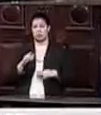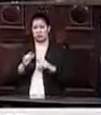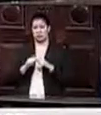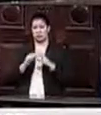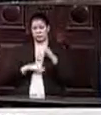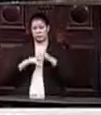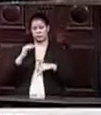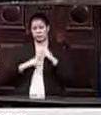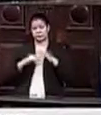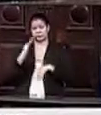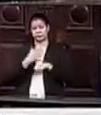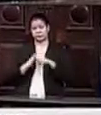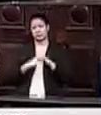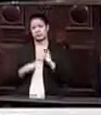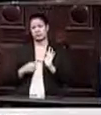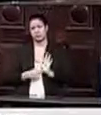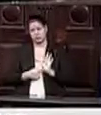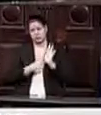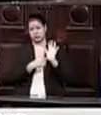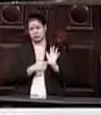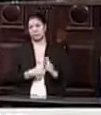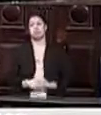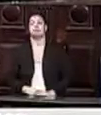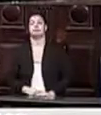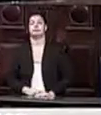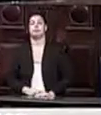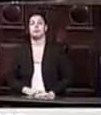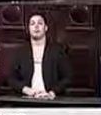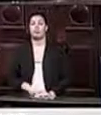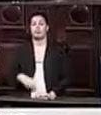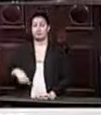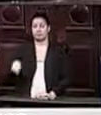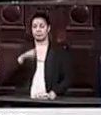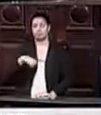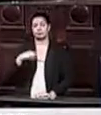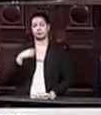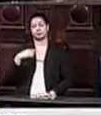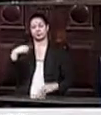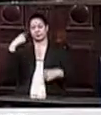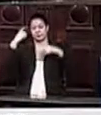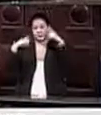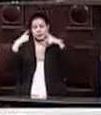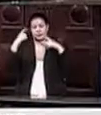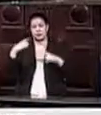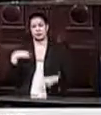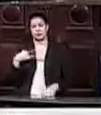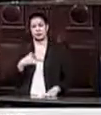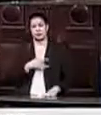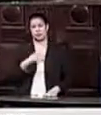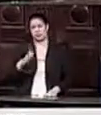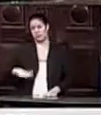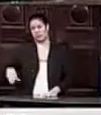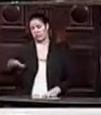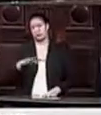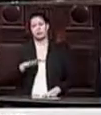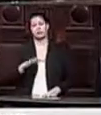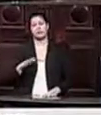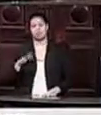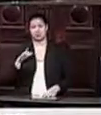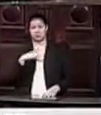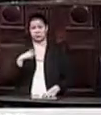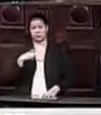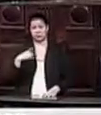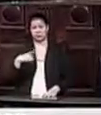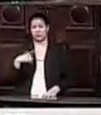vai apresentar essa guia. Nos preocupamos com a saúde dessas pessoas. Em eventos até 100